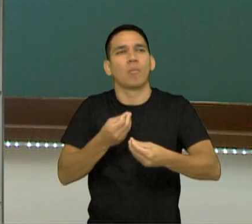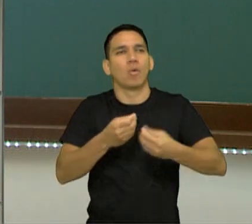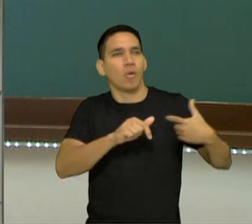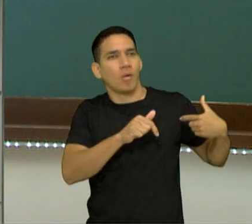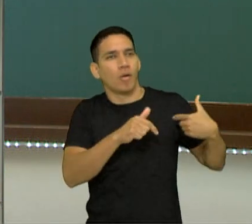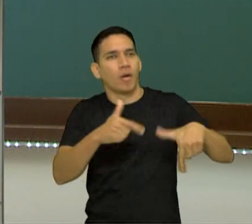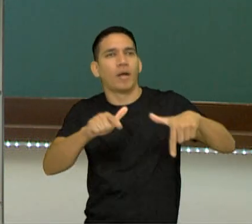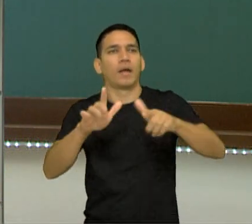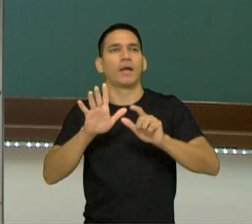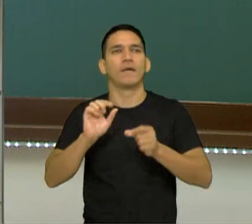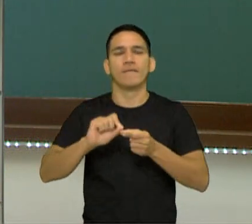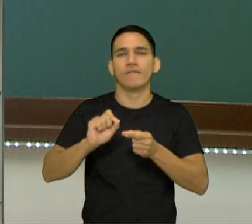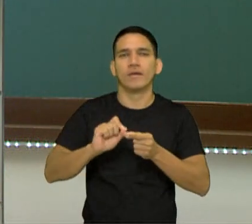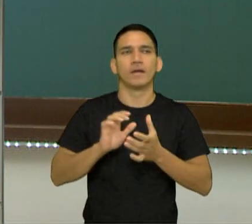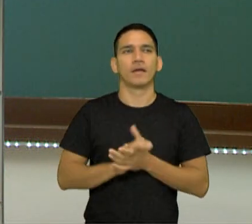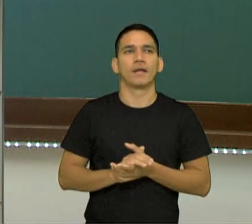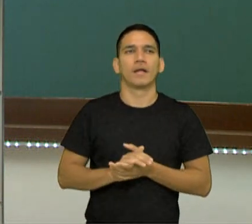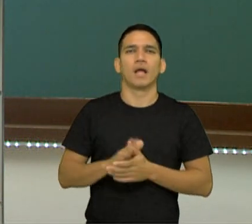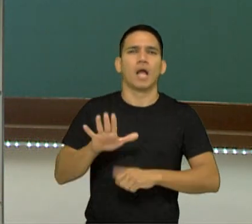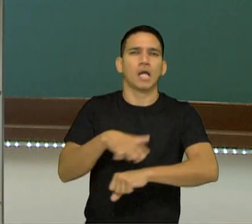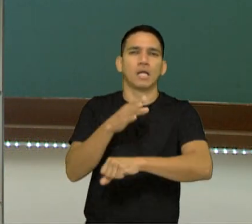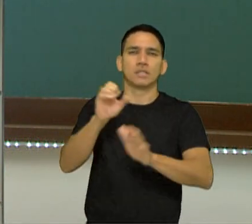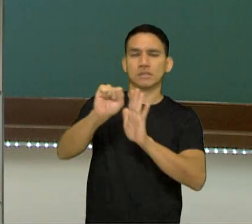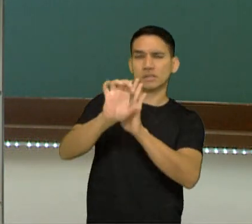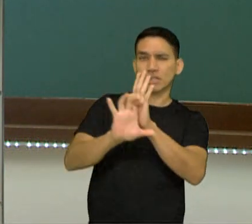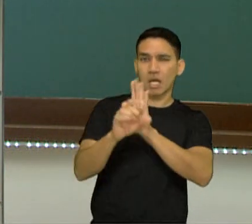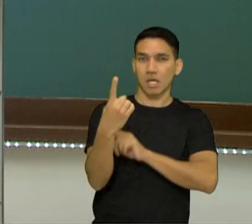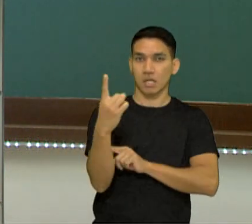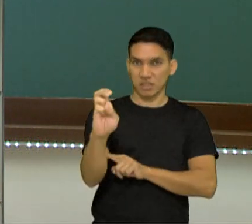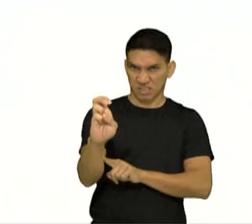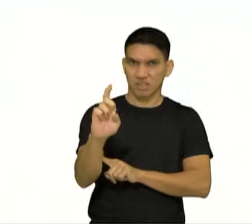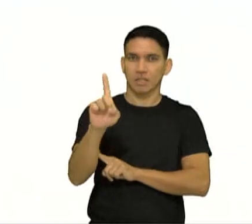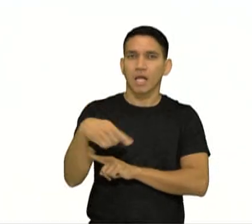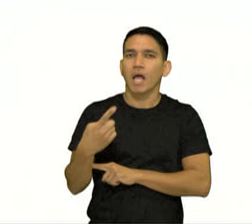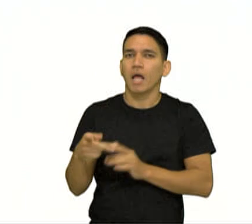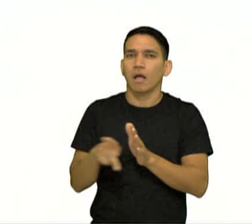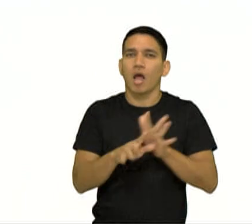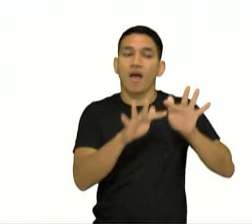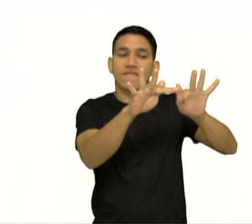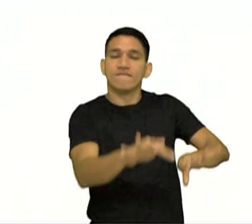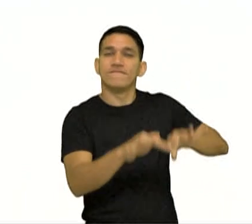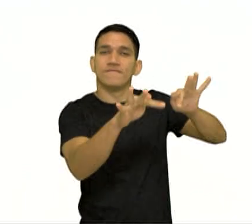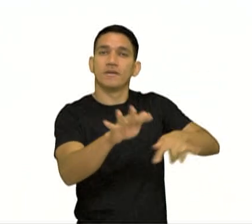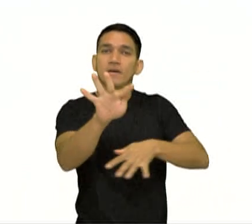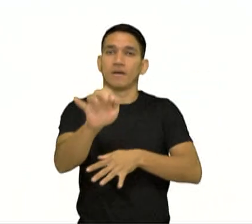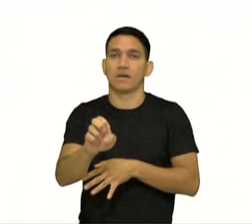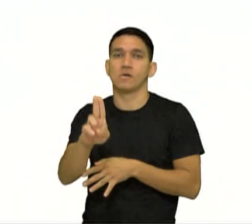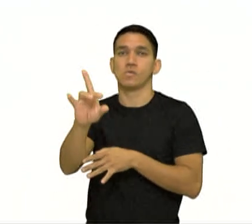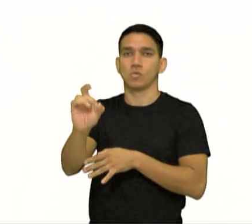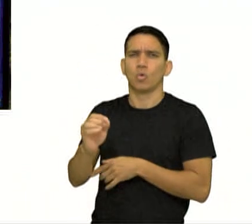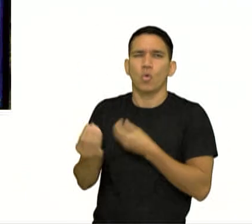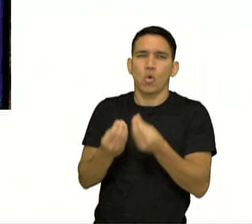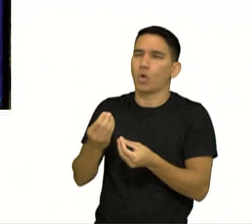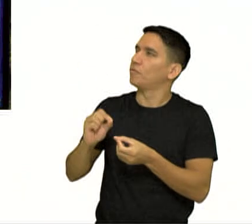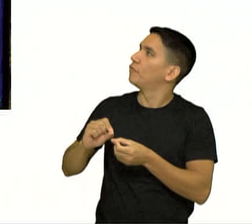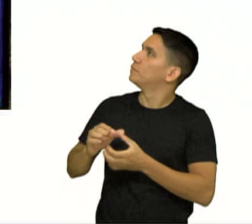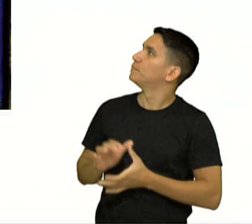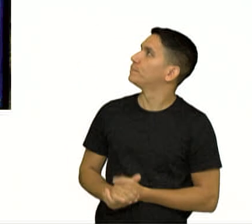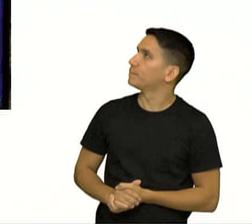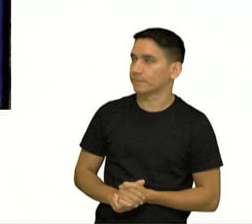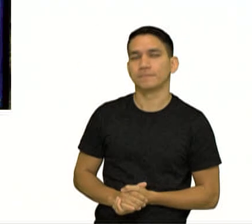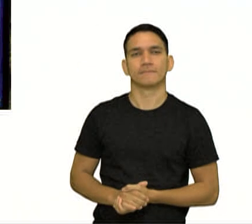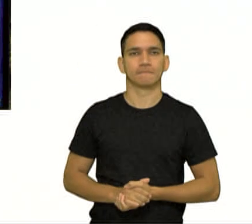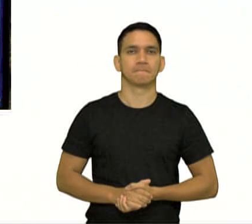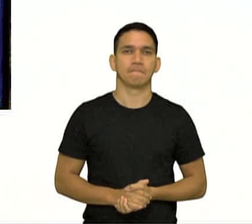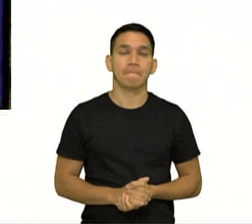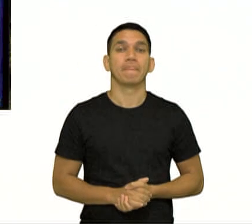né do século 15 lá pessoal em um feudo como seria né esta cena de trabalho